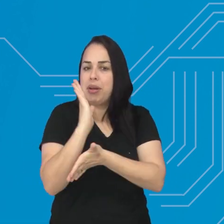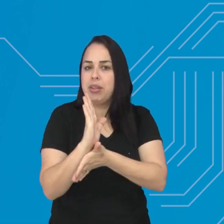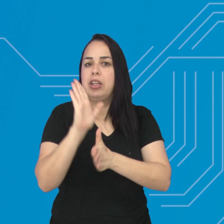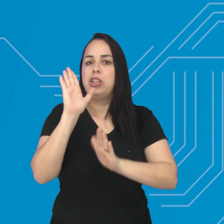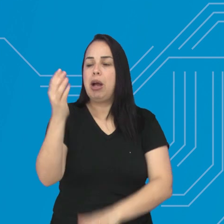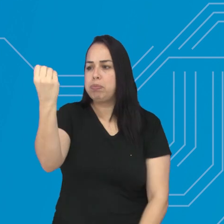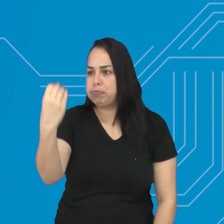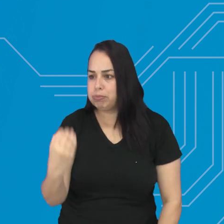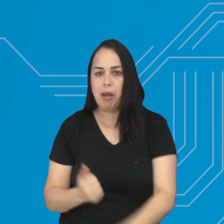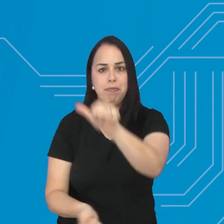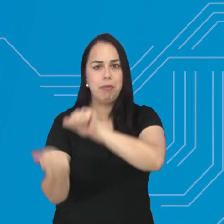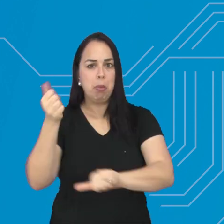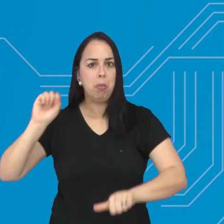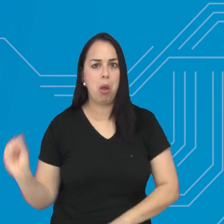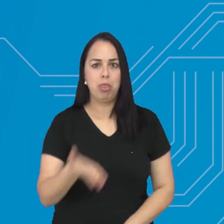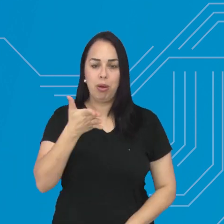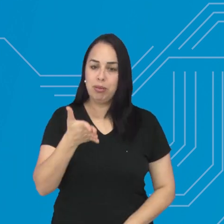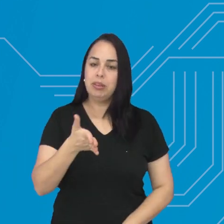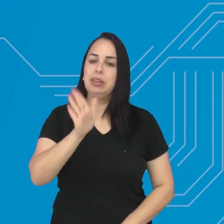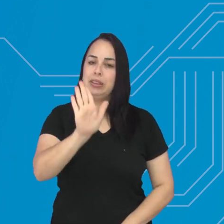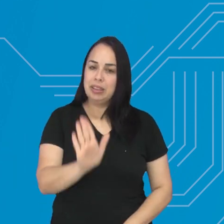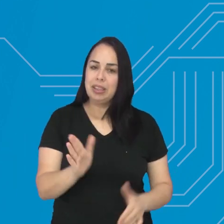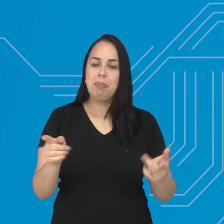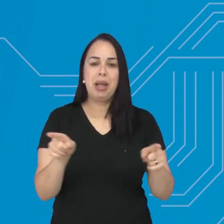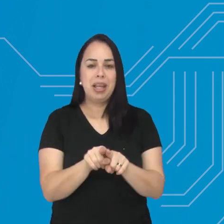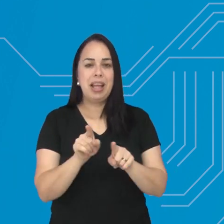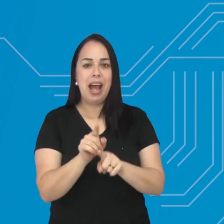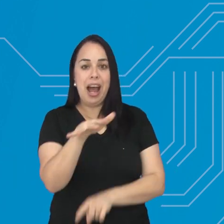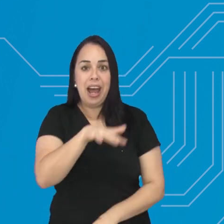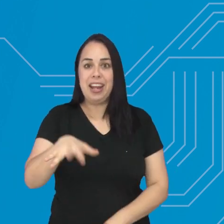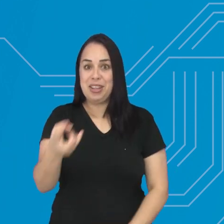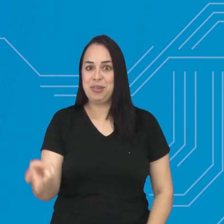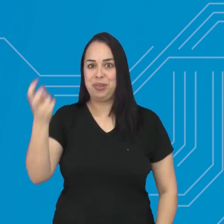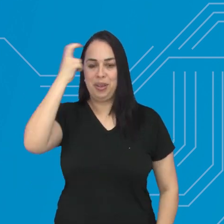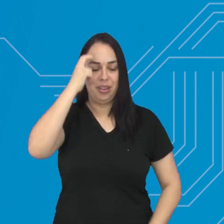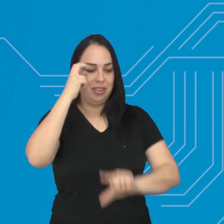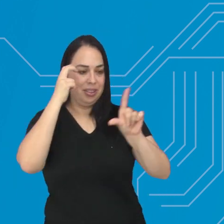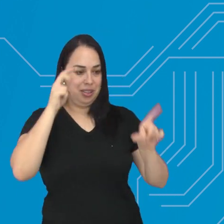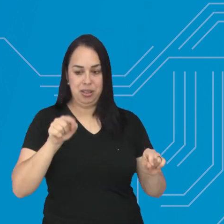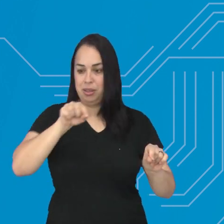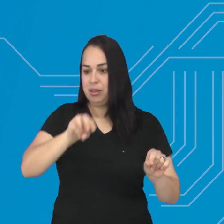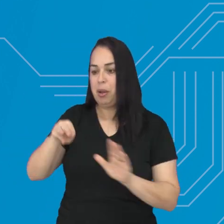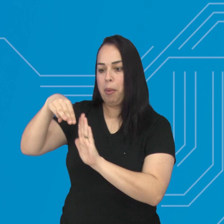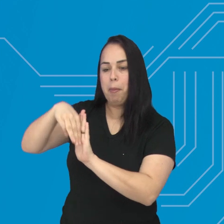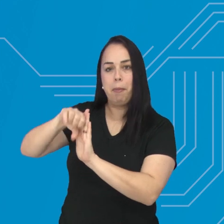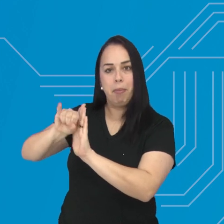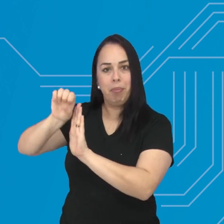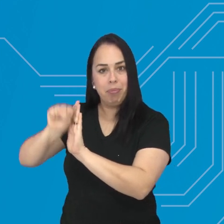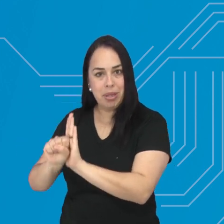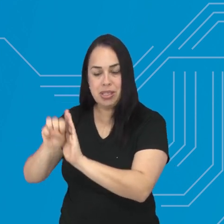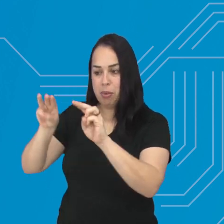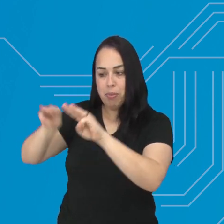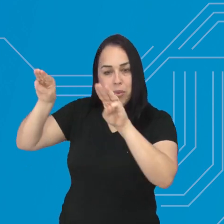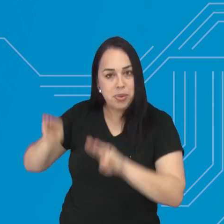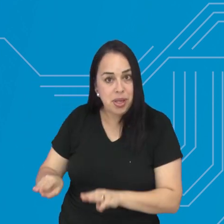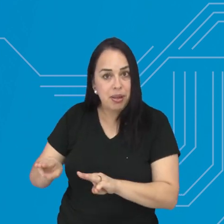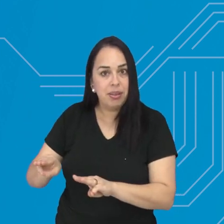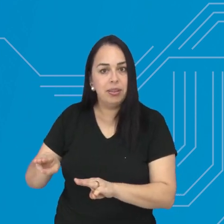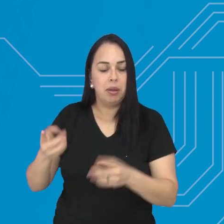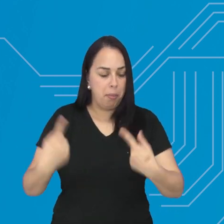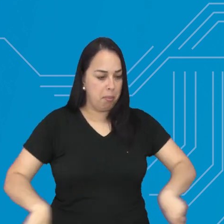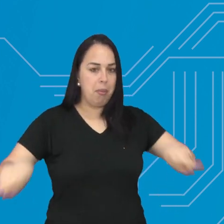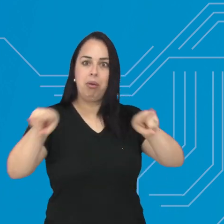modernizar e revitalizar o semáforo de São José. Já na Cultura, a Fundação Cultural Cassiano Ricardo e Museu da Imagem e Som de São